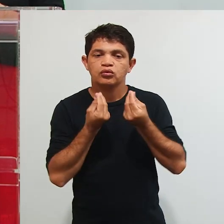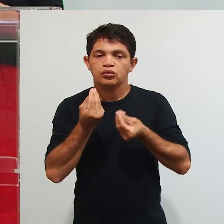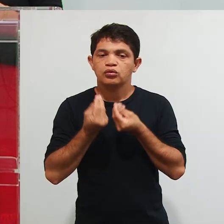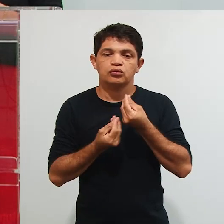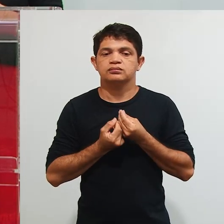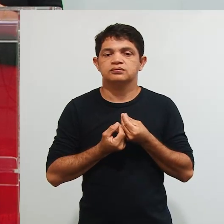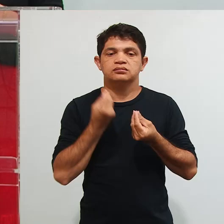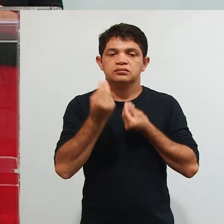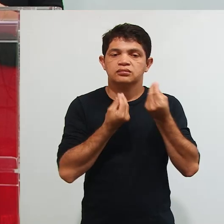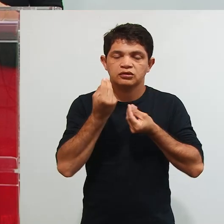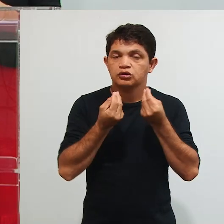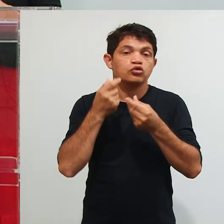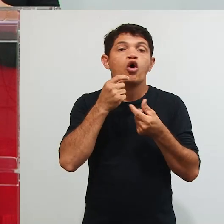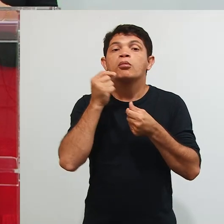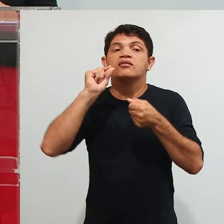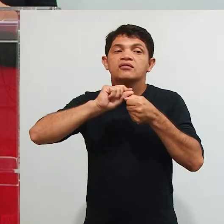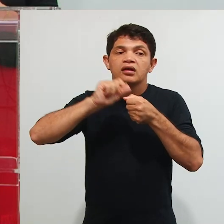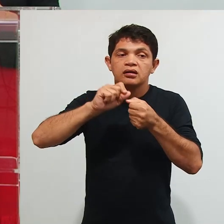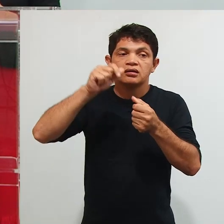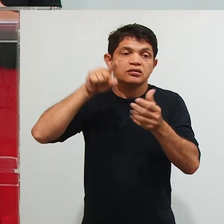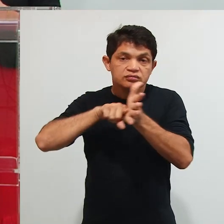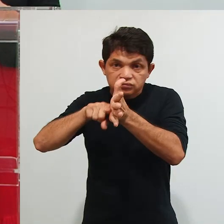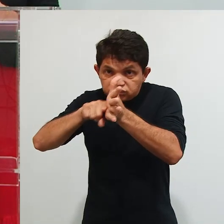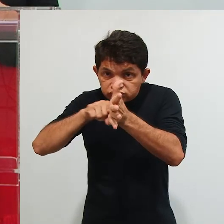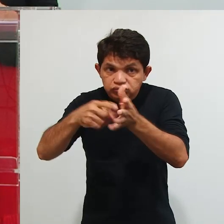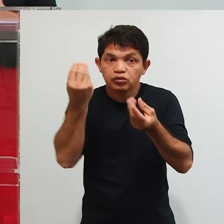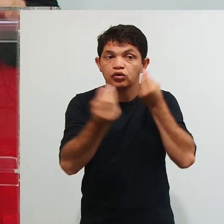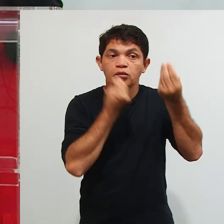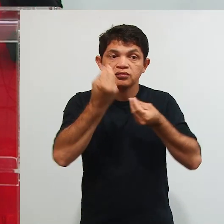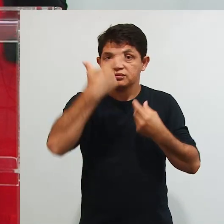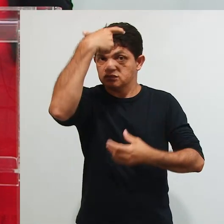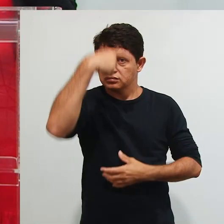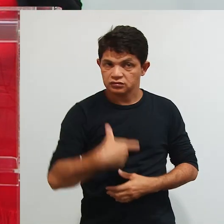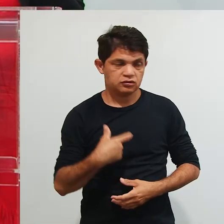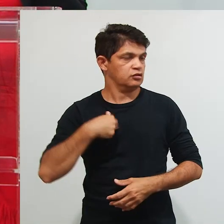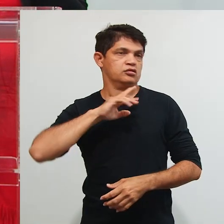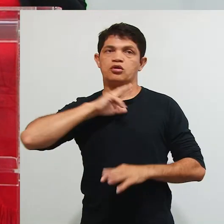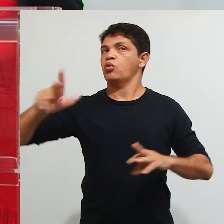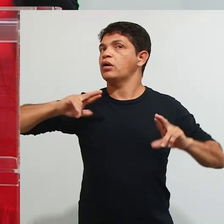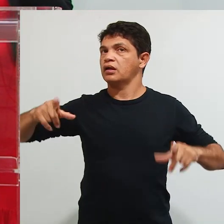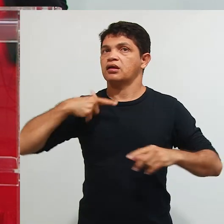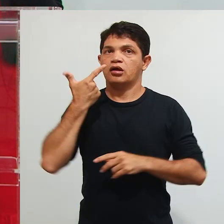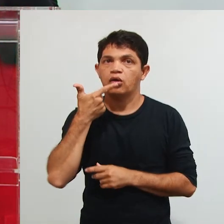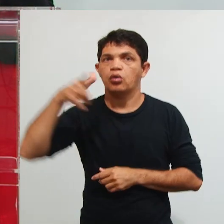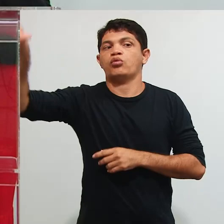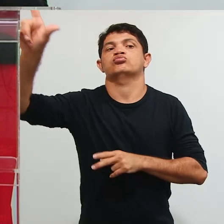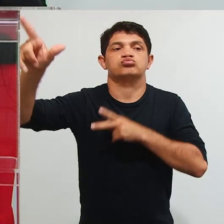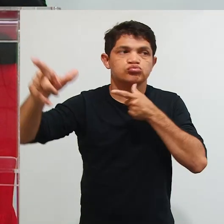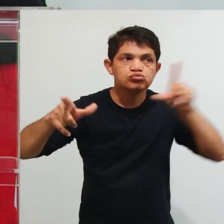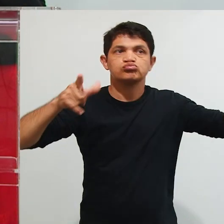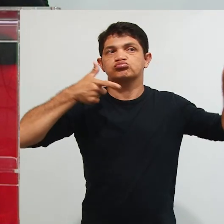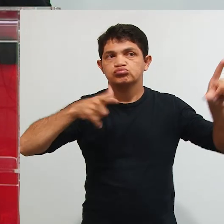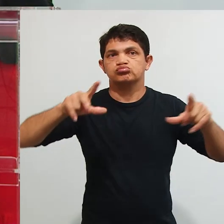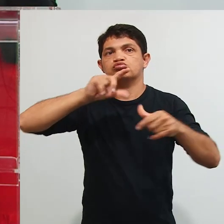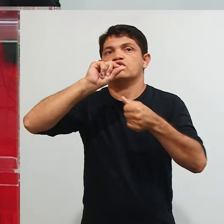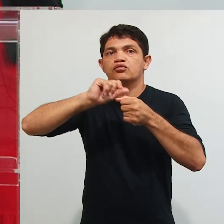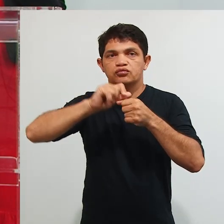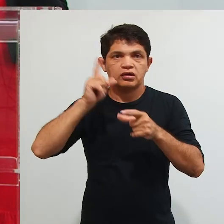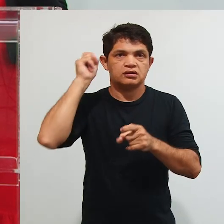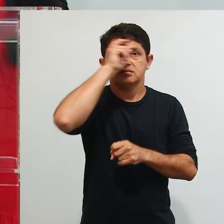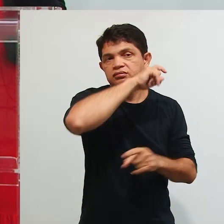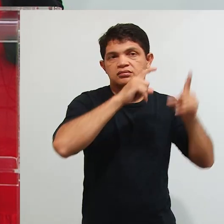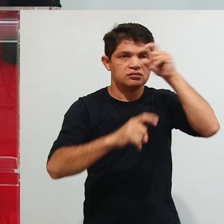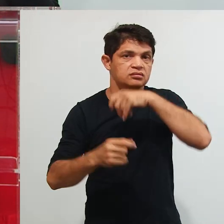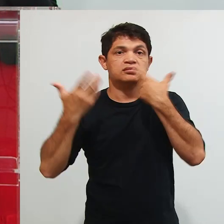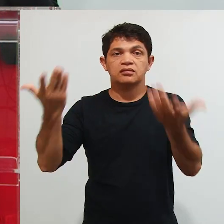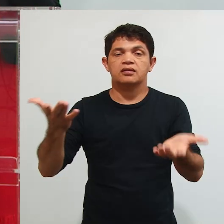né, como que faz esse diagnóstico. E não é eu, professor, né? Não é o professor que faz o diagnóstico